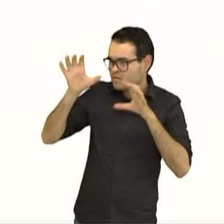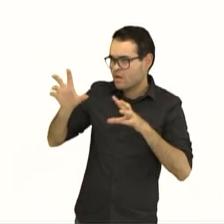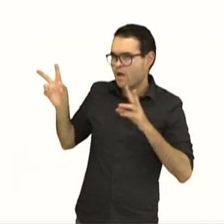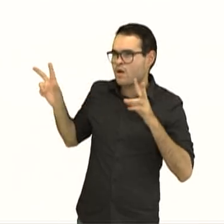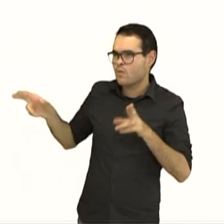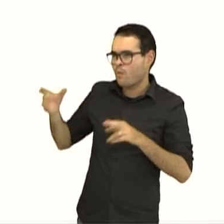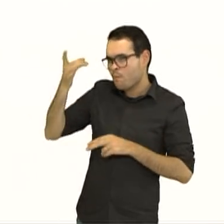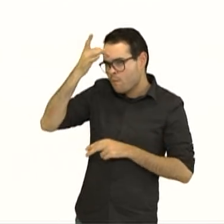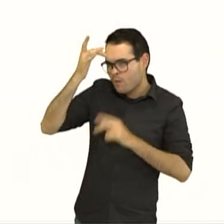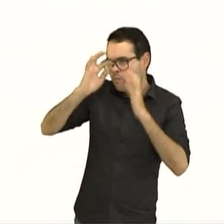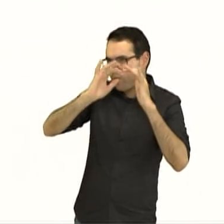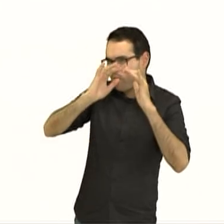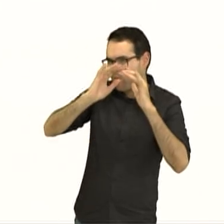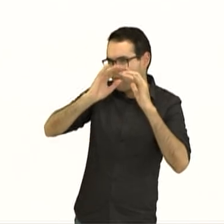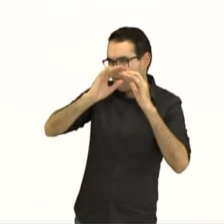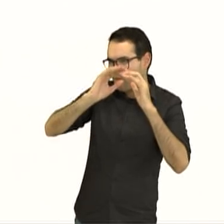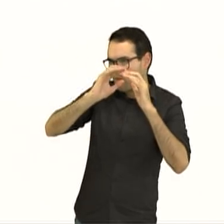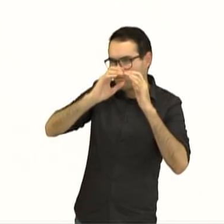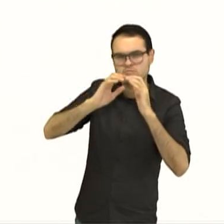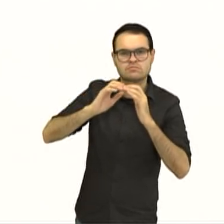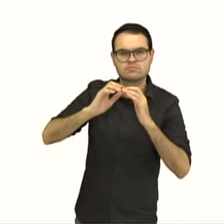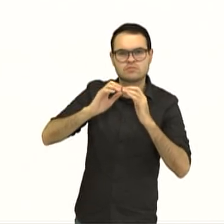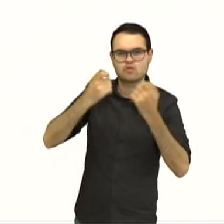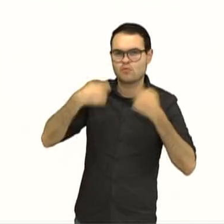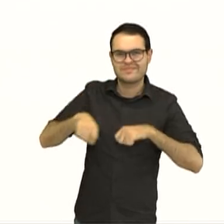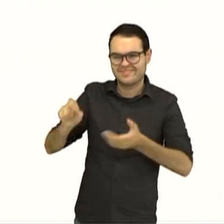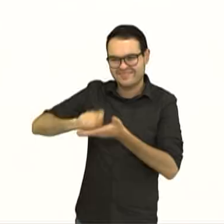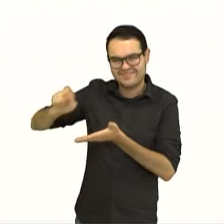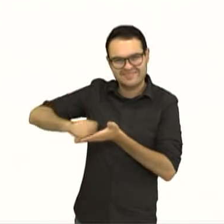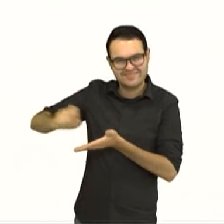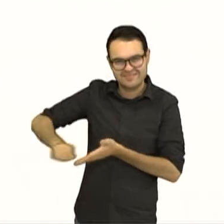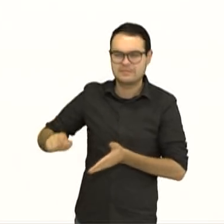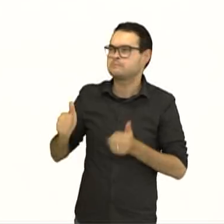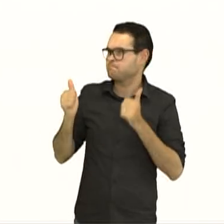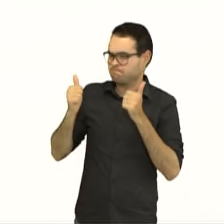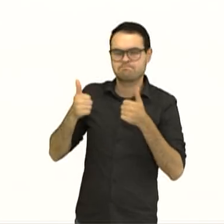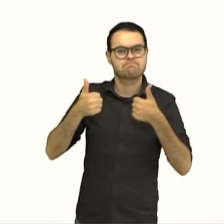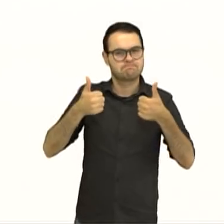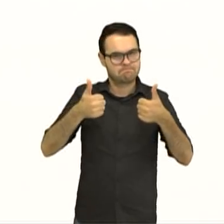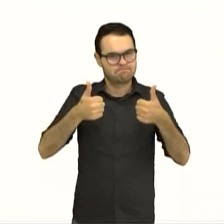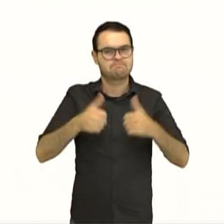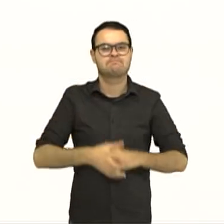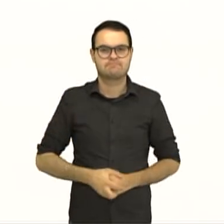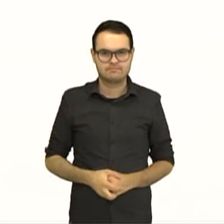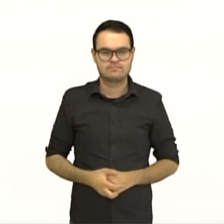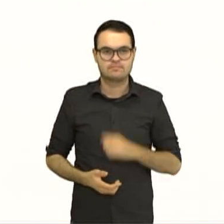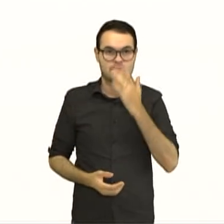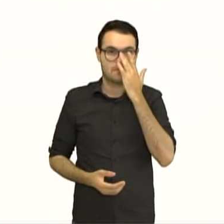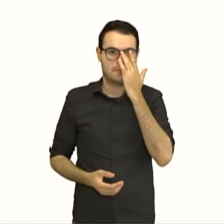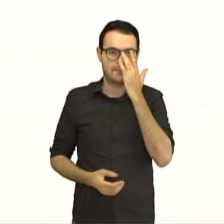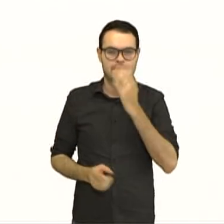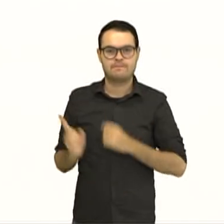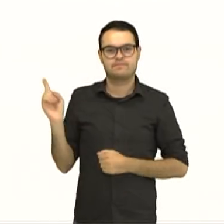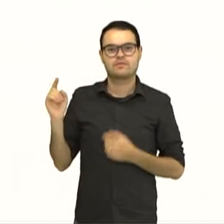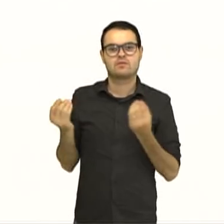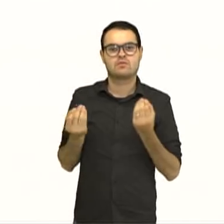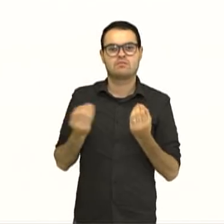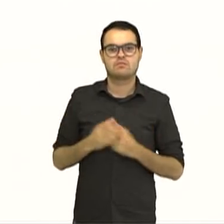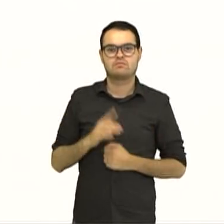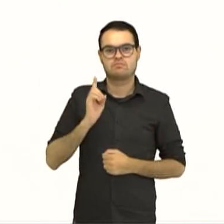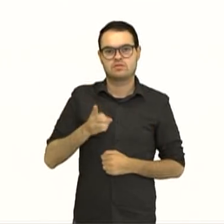essa separadinho, sem precisar estar montado no algoritmo? Isso mesmo. Mas vamos ver quanto é que fica. 1.580 vezes